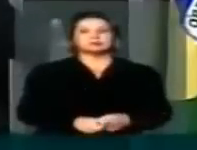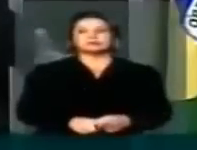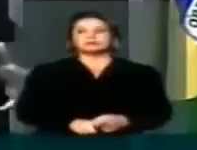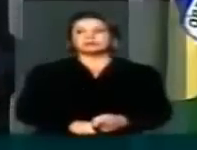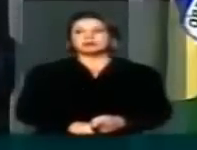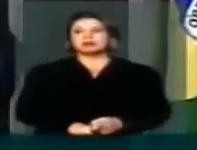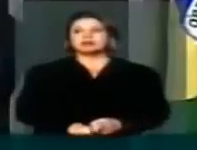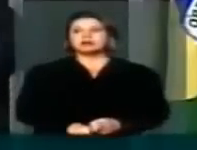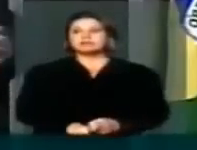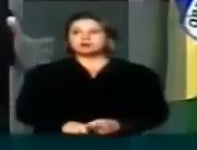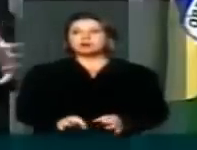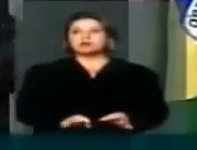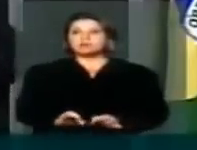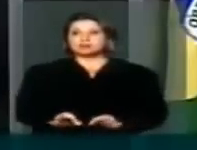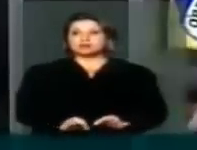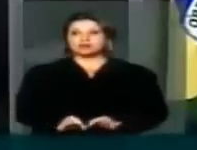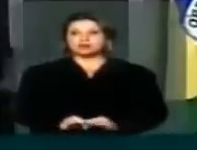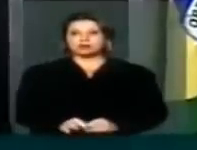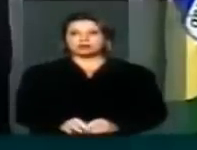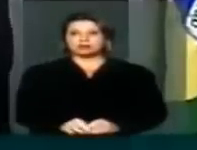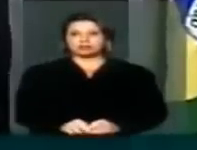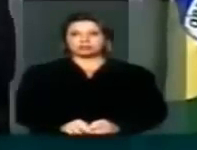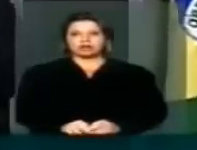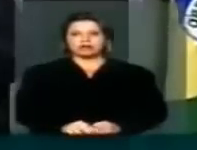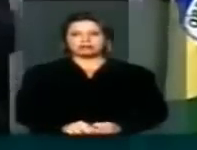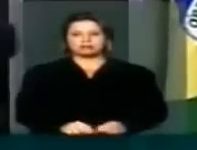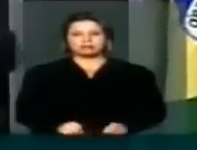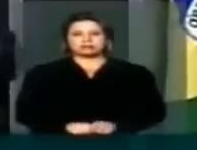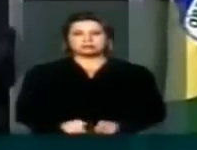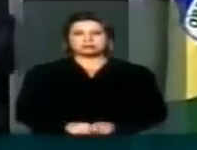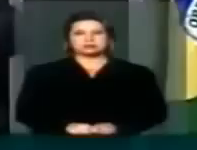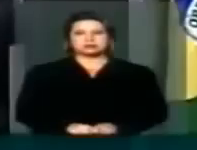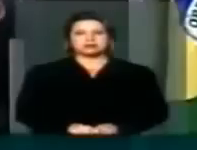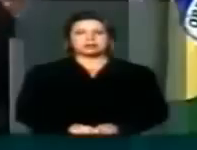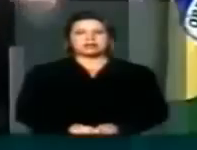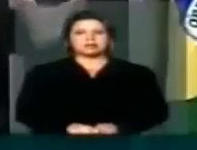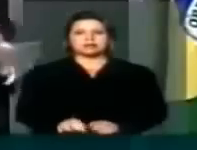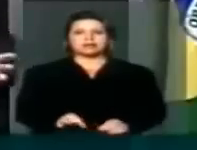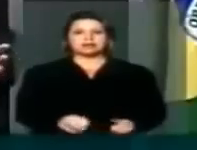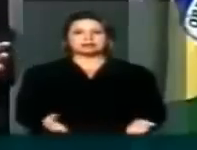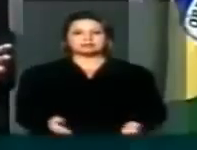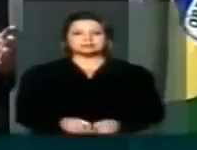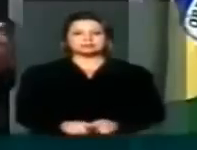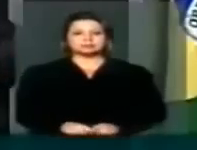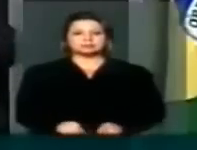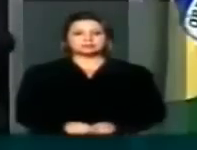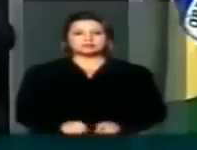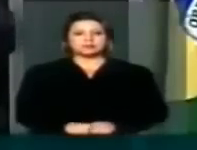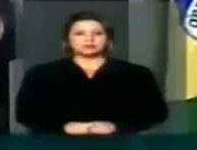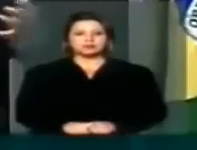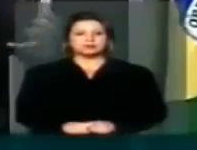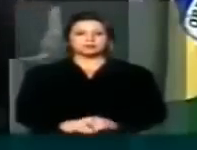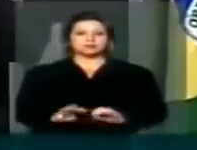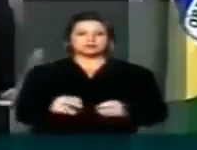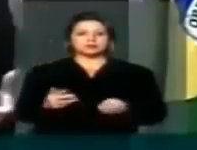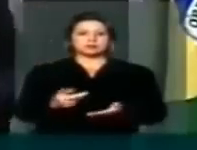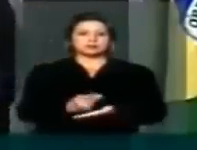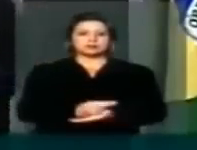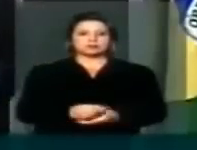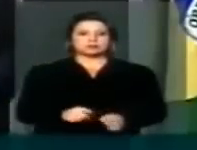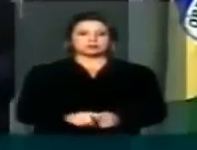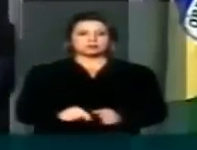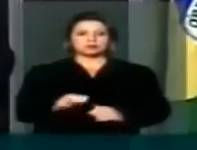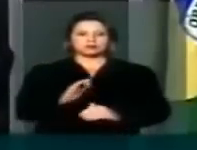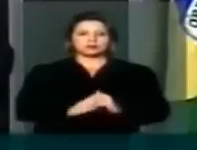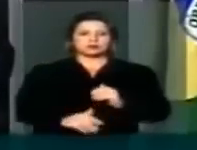um cidadão que trabalha para o Brasil? Será que ela consegue interpretar o que tem em torno